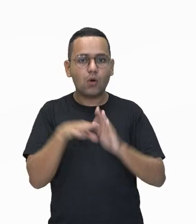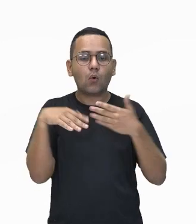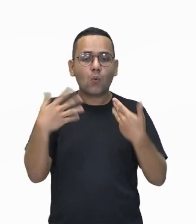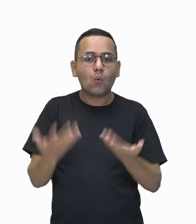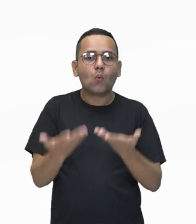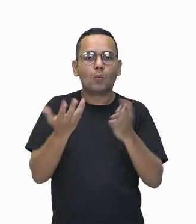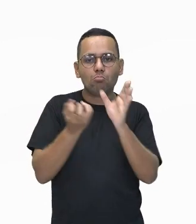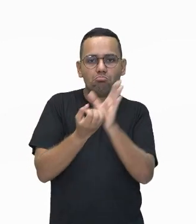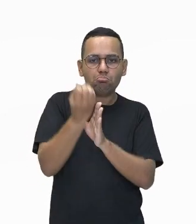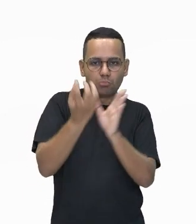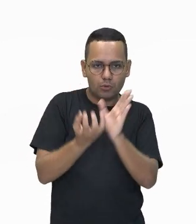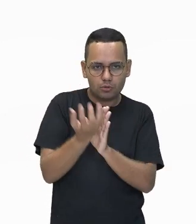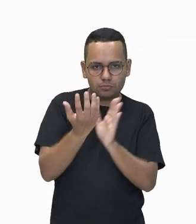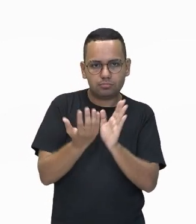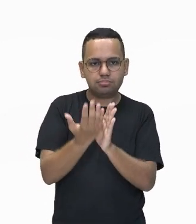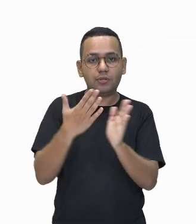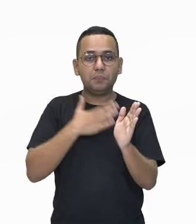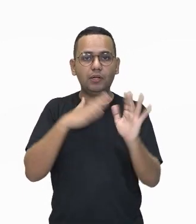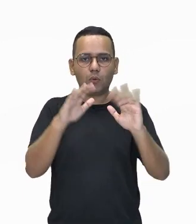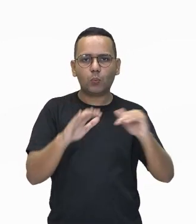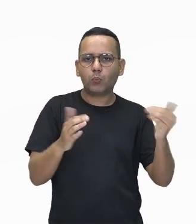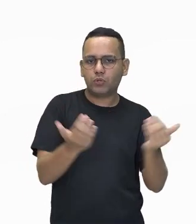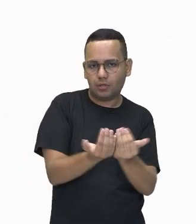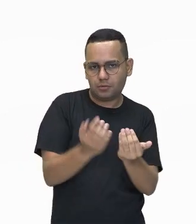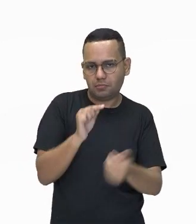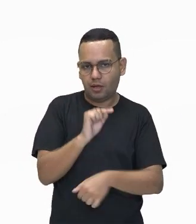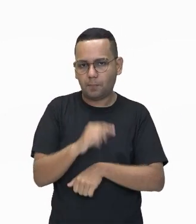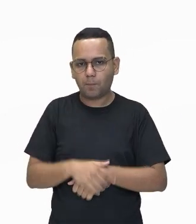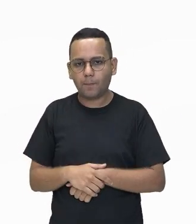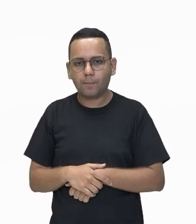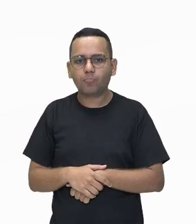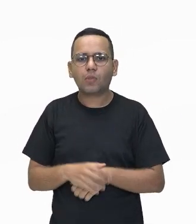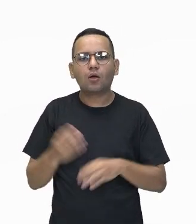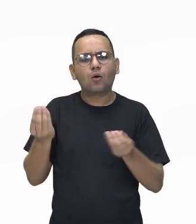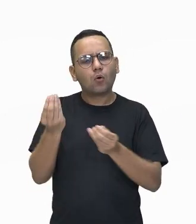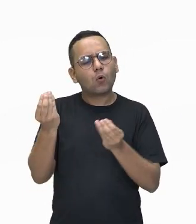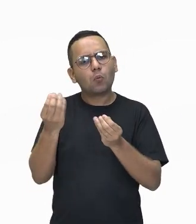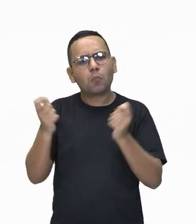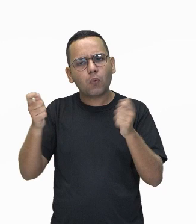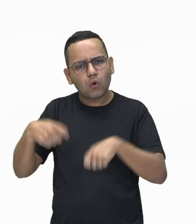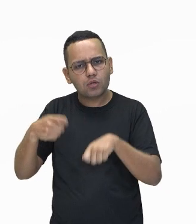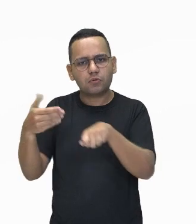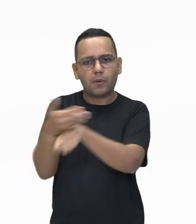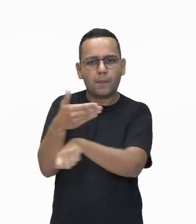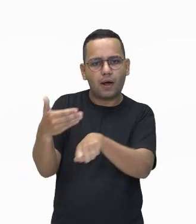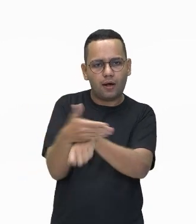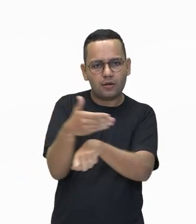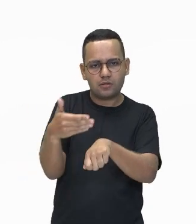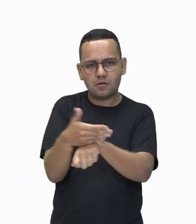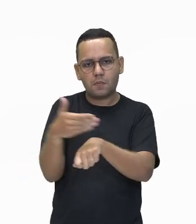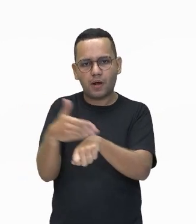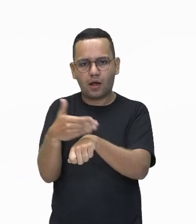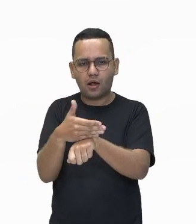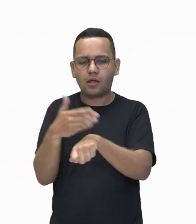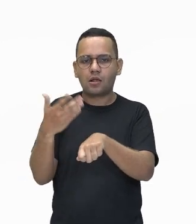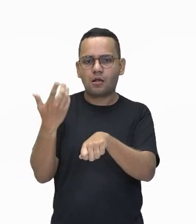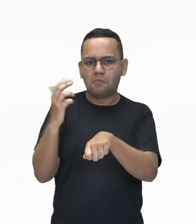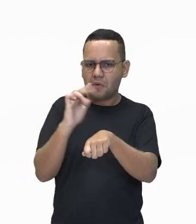minha comunidade, como podemos participar de práticas diversificadas da